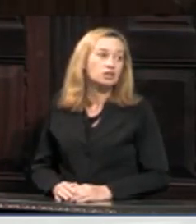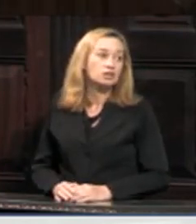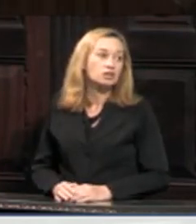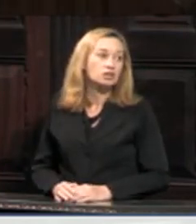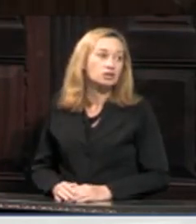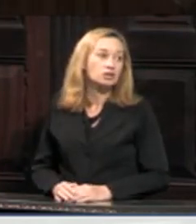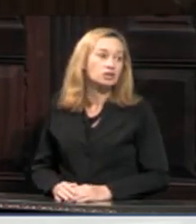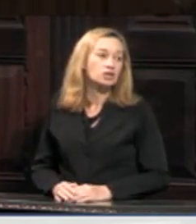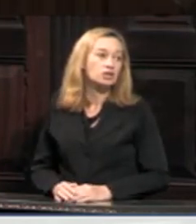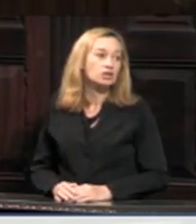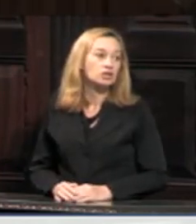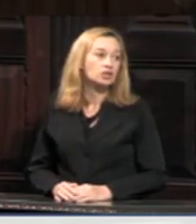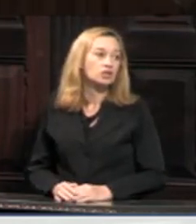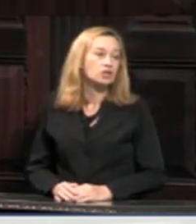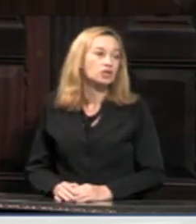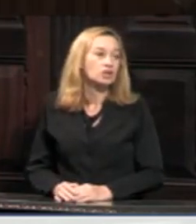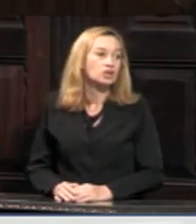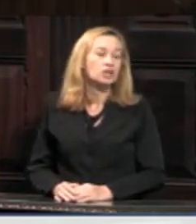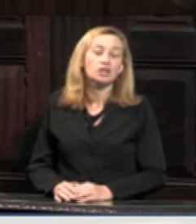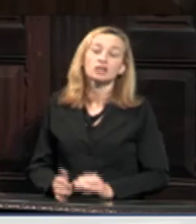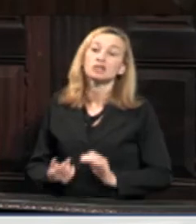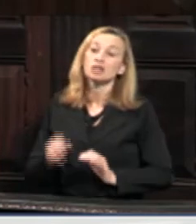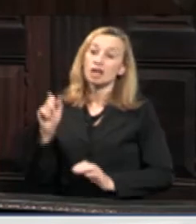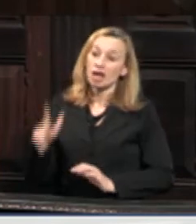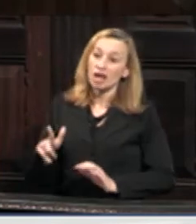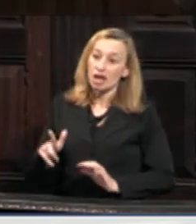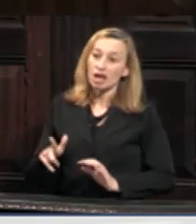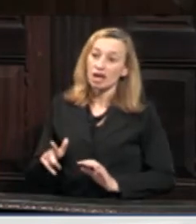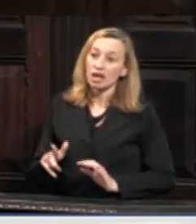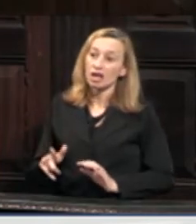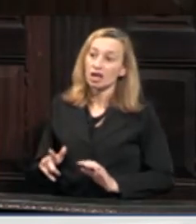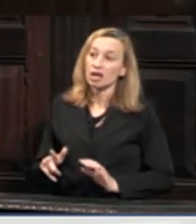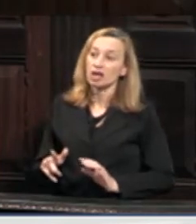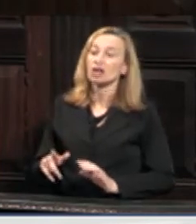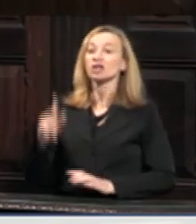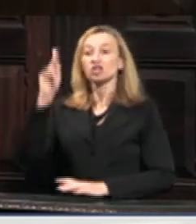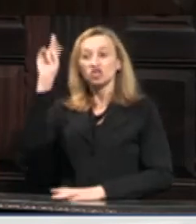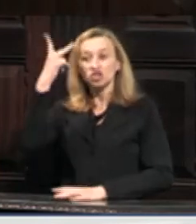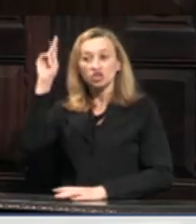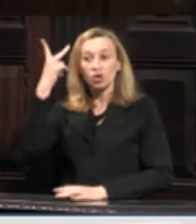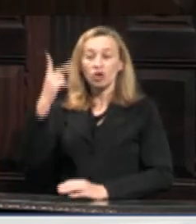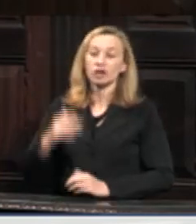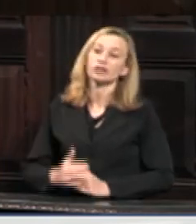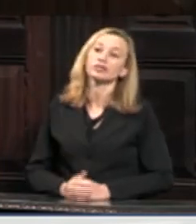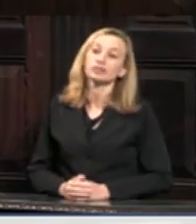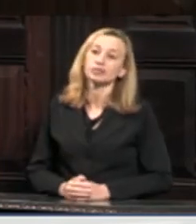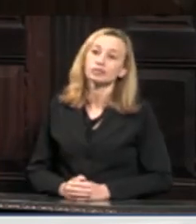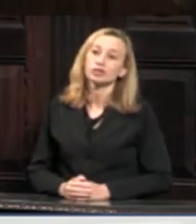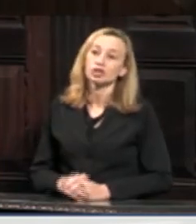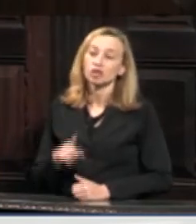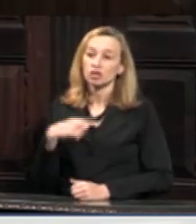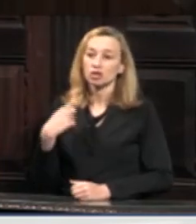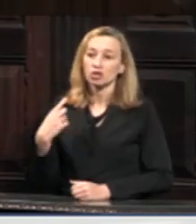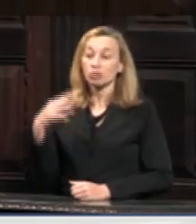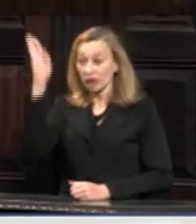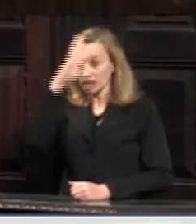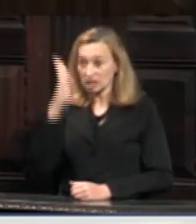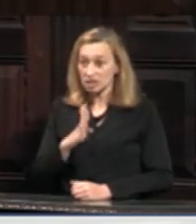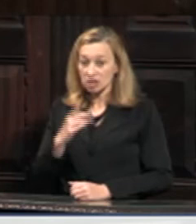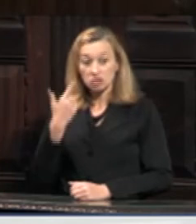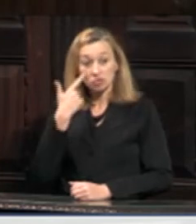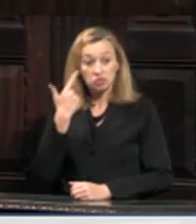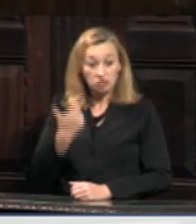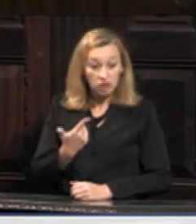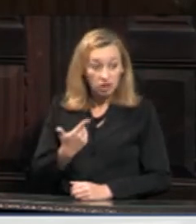barbárie? Esta é a bifurcação histórica, esta é a bifurcação épica diante da qual o Brasil se encontra e sobre